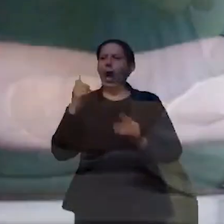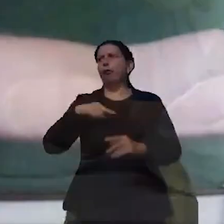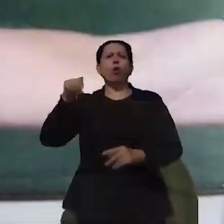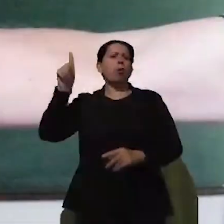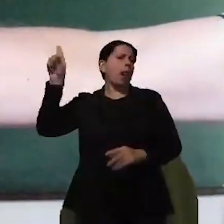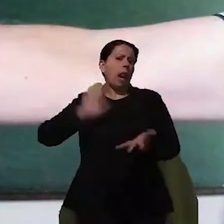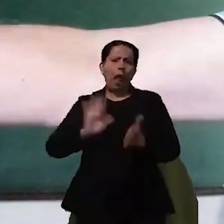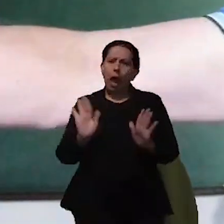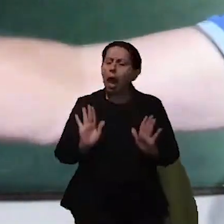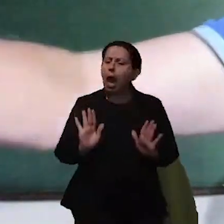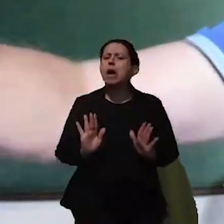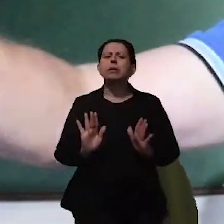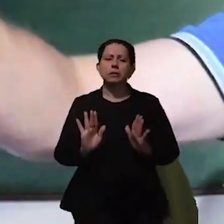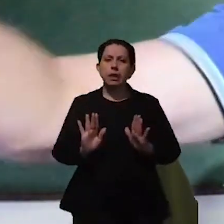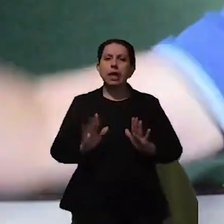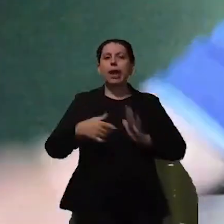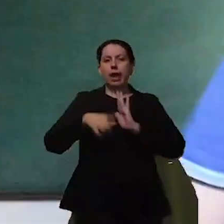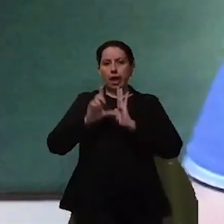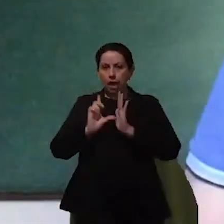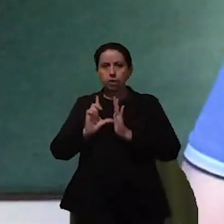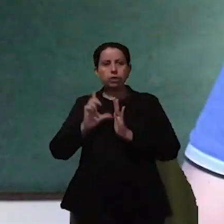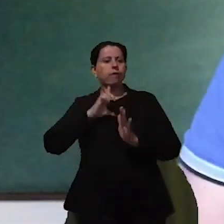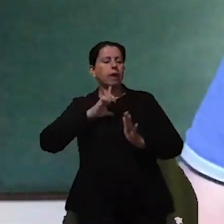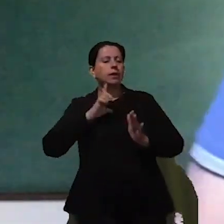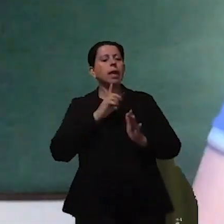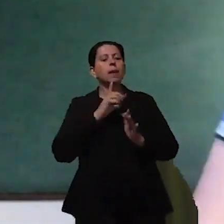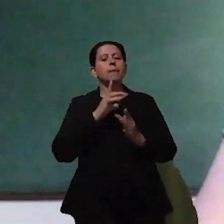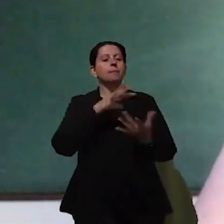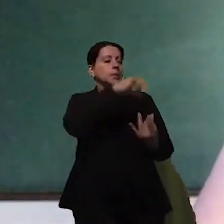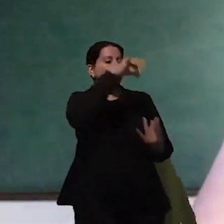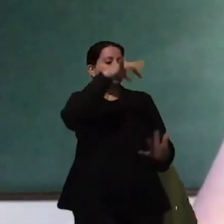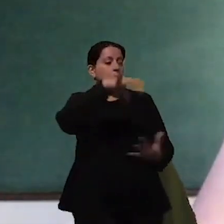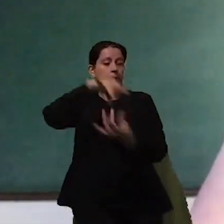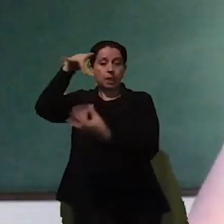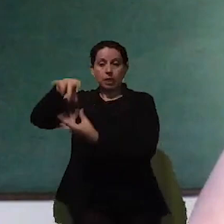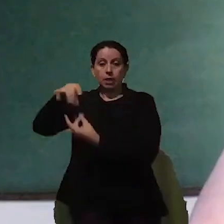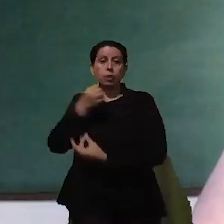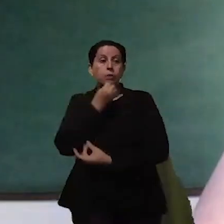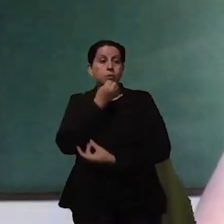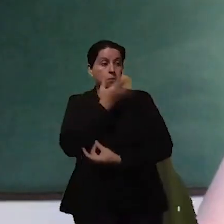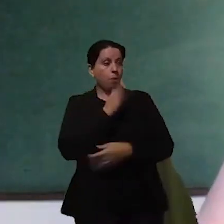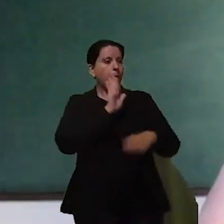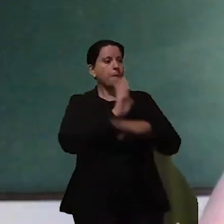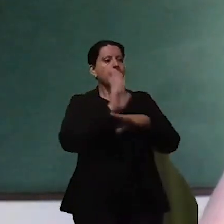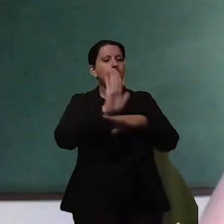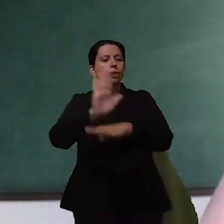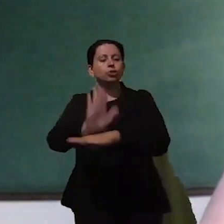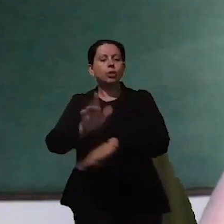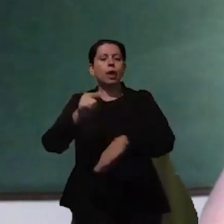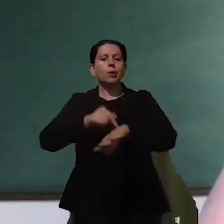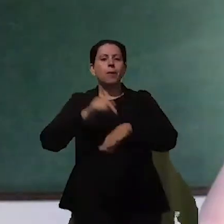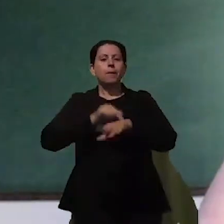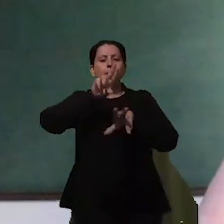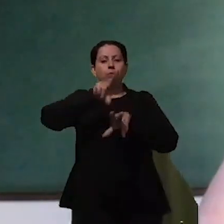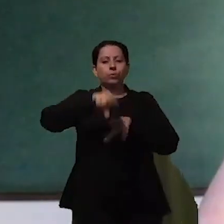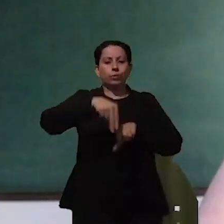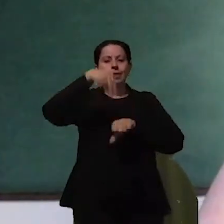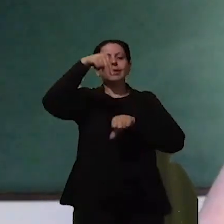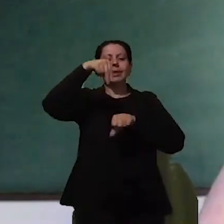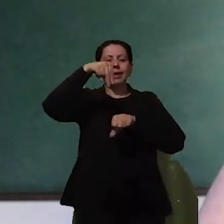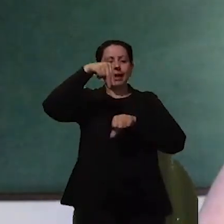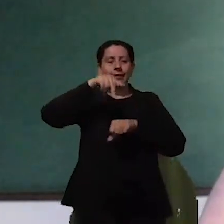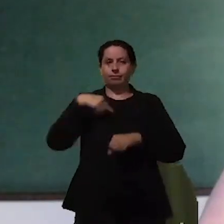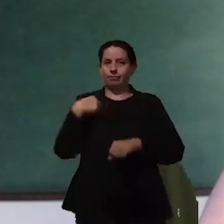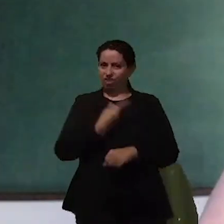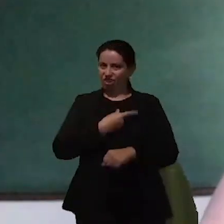de espíritos benevolentes para me conduzir para lá? A gente acha isso, né? Alguém aqui